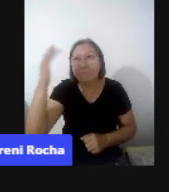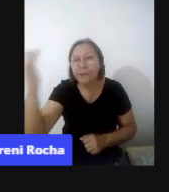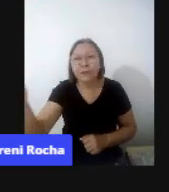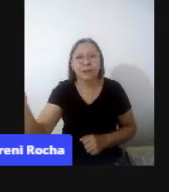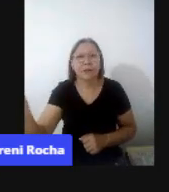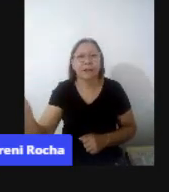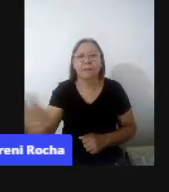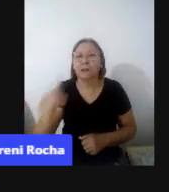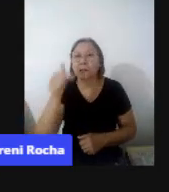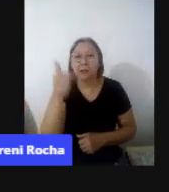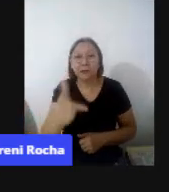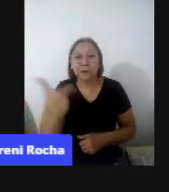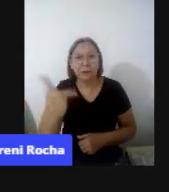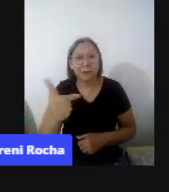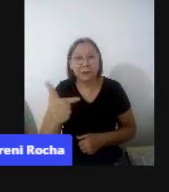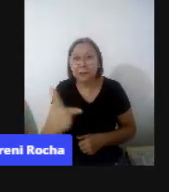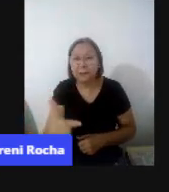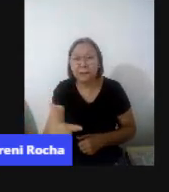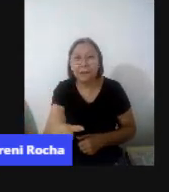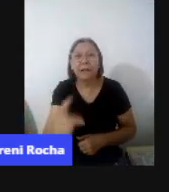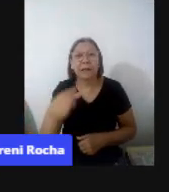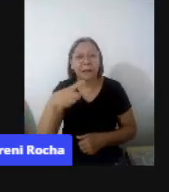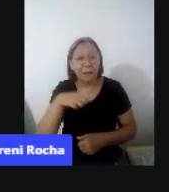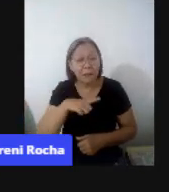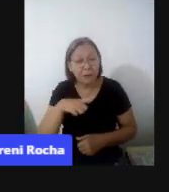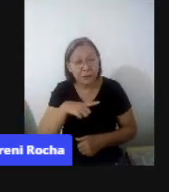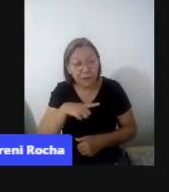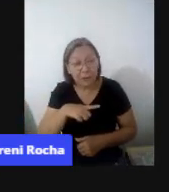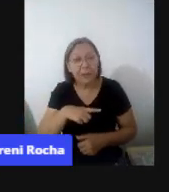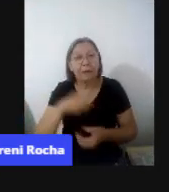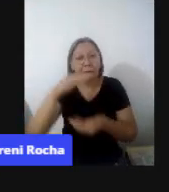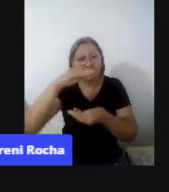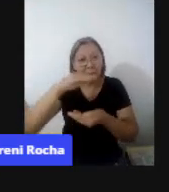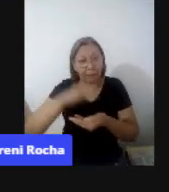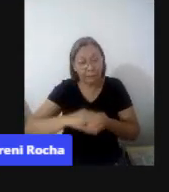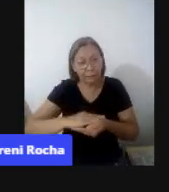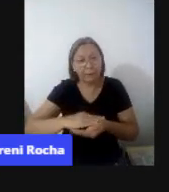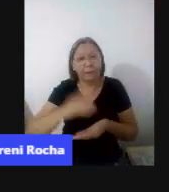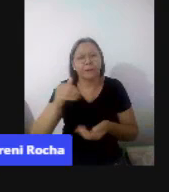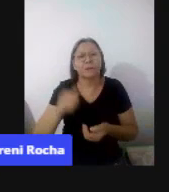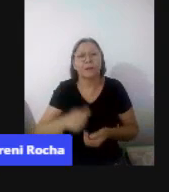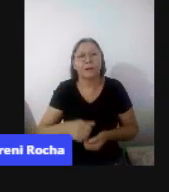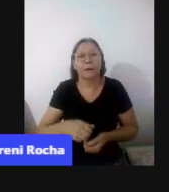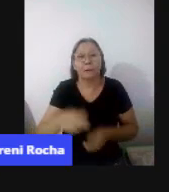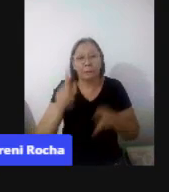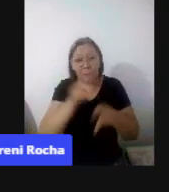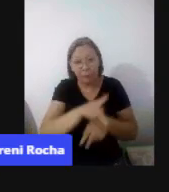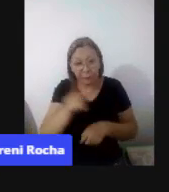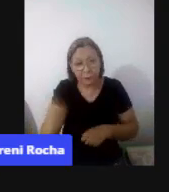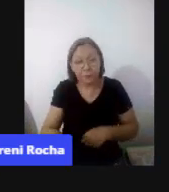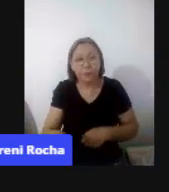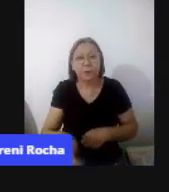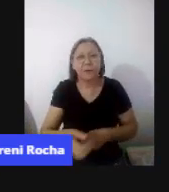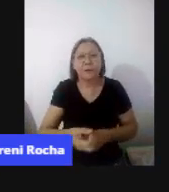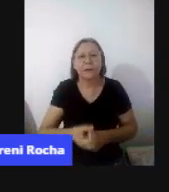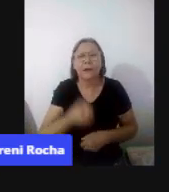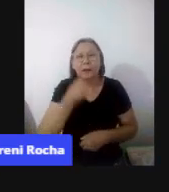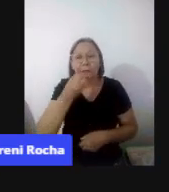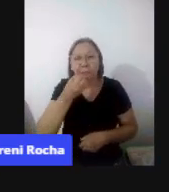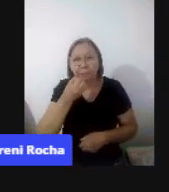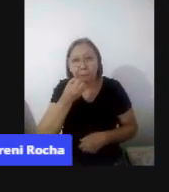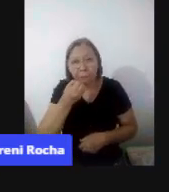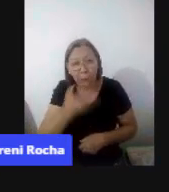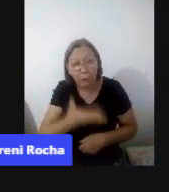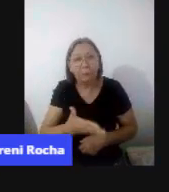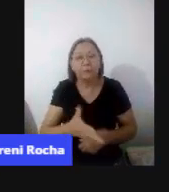rede. Pessoas profissionais de uma qualidade, de um bom trabalho, gente que faz filmagem, gente que mexe com